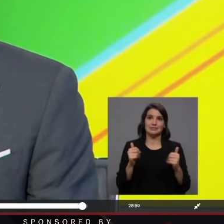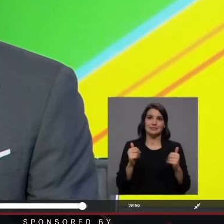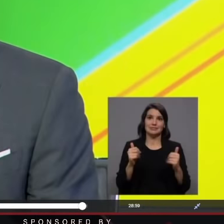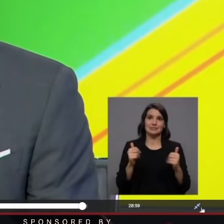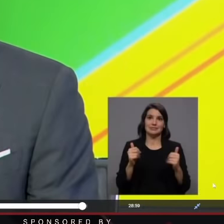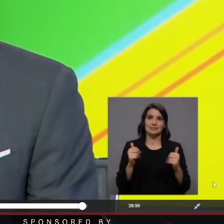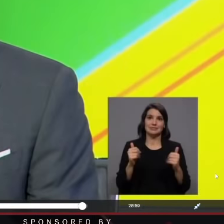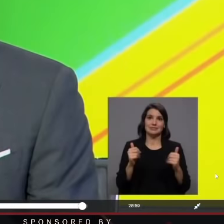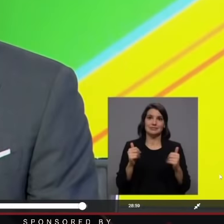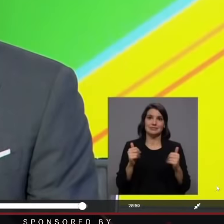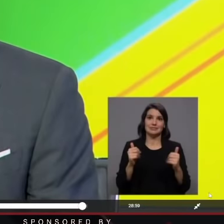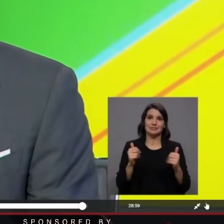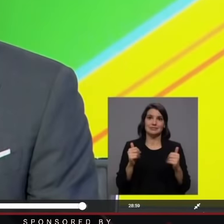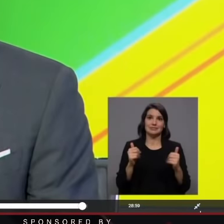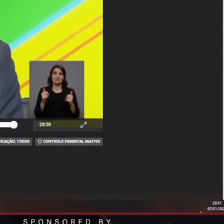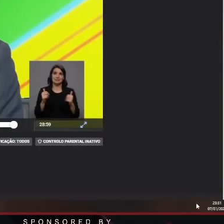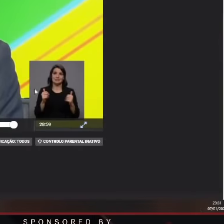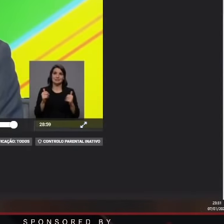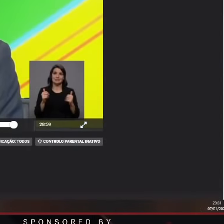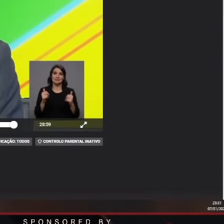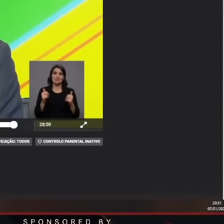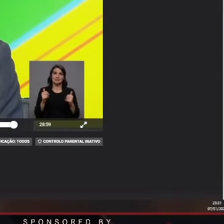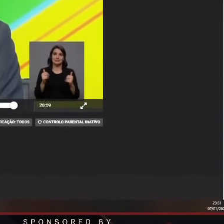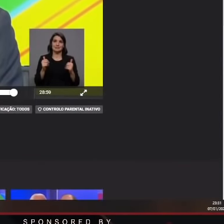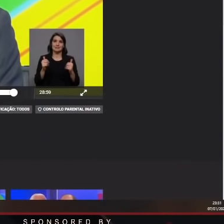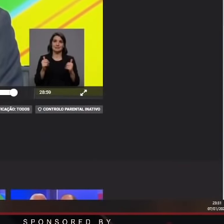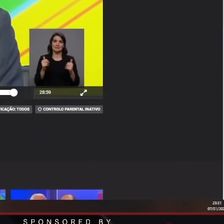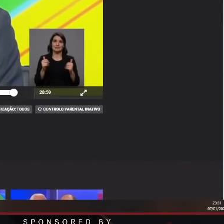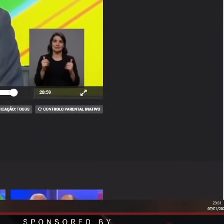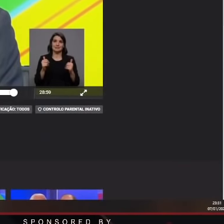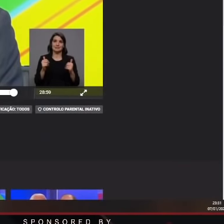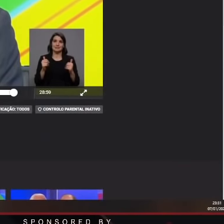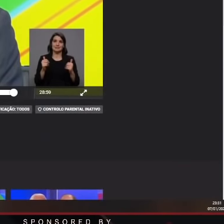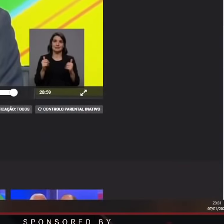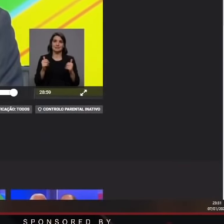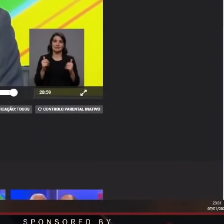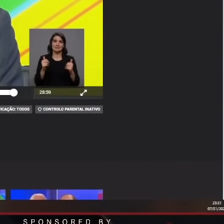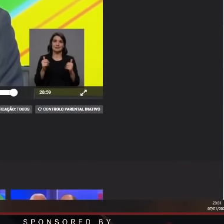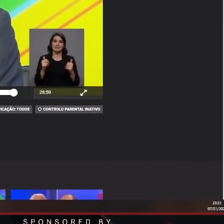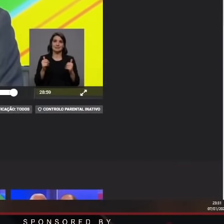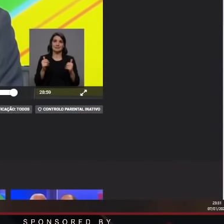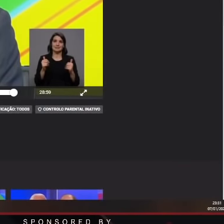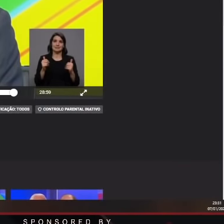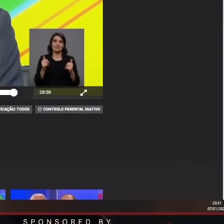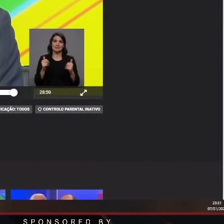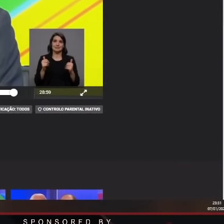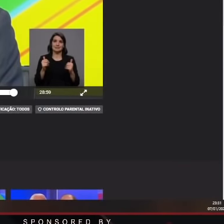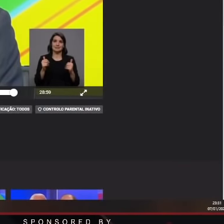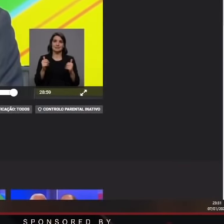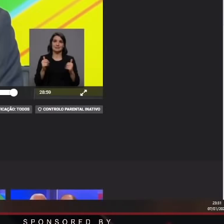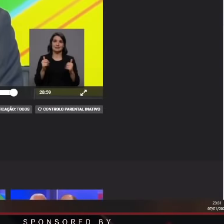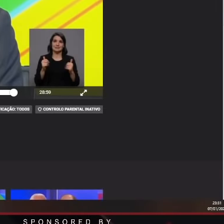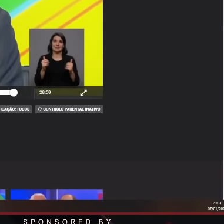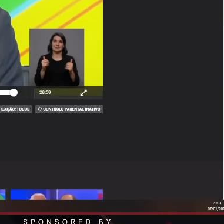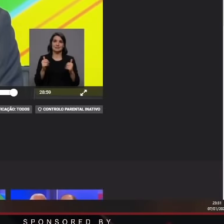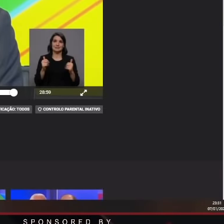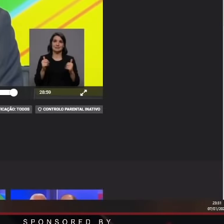entender não vou ver mais debates mas infelizmente são as já tipo já não devia estar aí te buscar mas pronto é isso